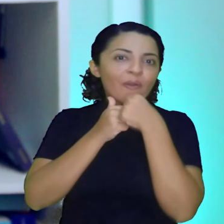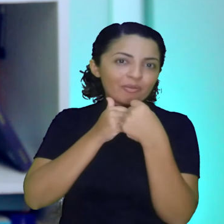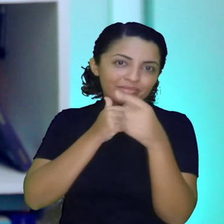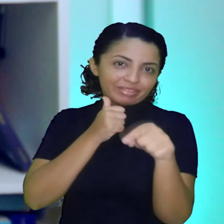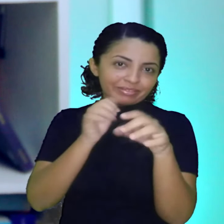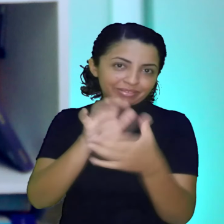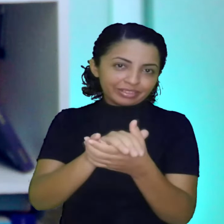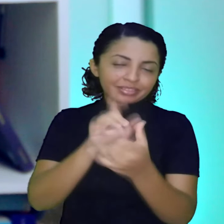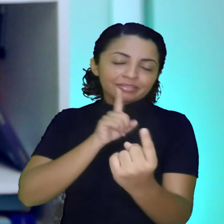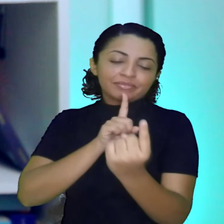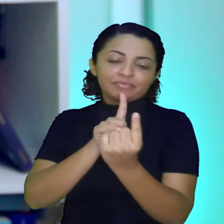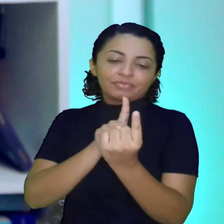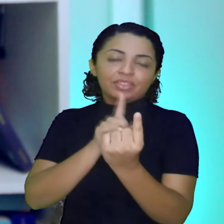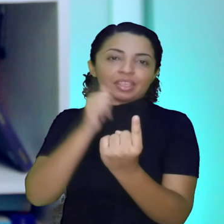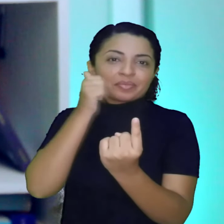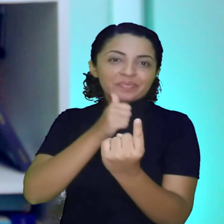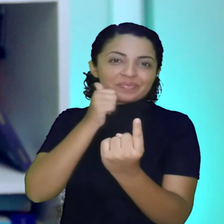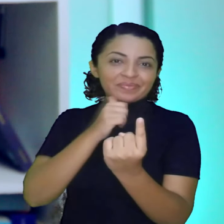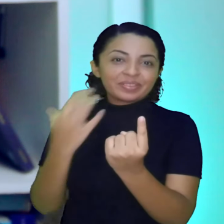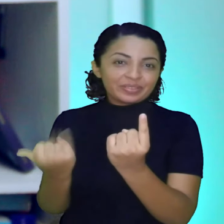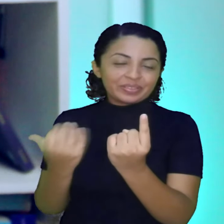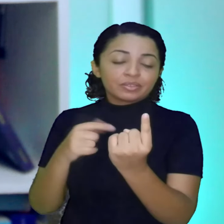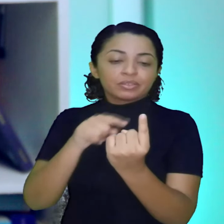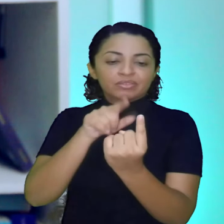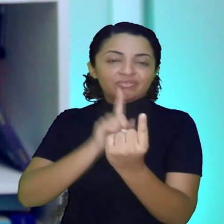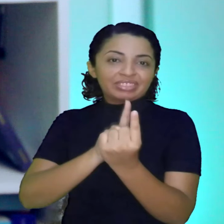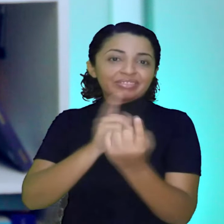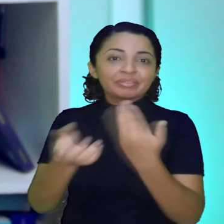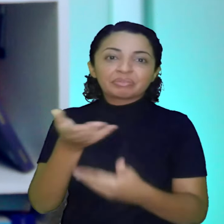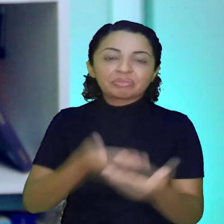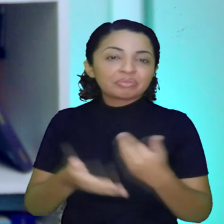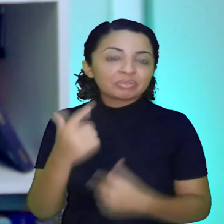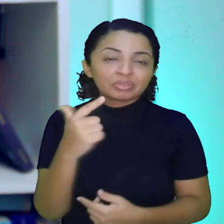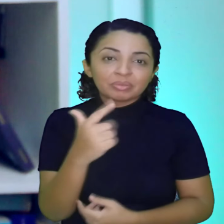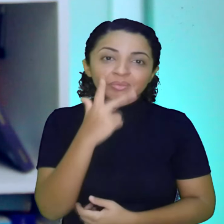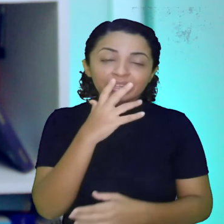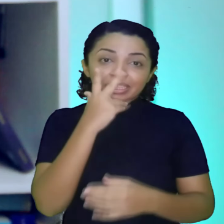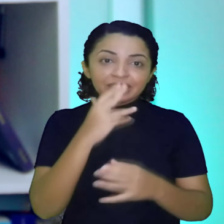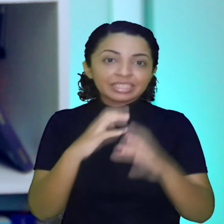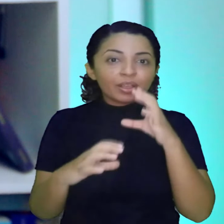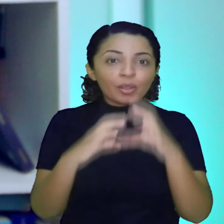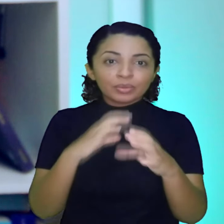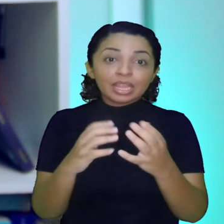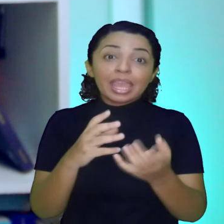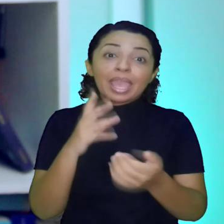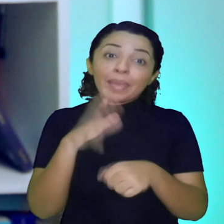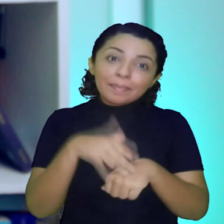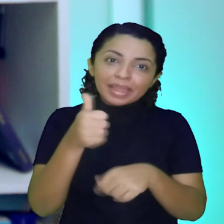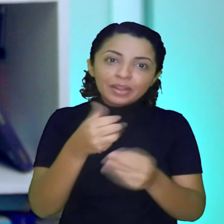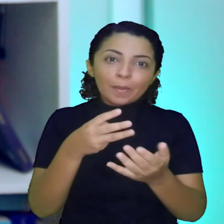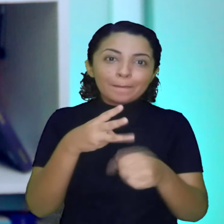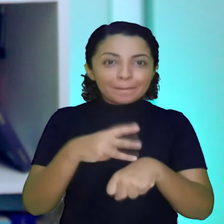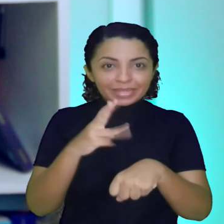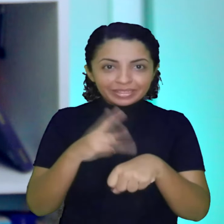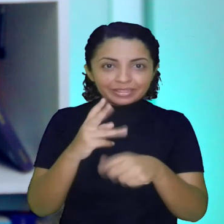de forma satisfatória, de como eles esperavam. Eles funcionam muito mais, se comunicam muito mais através das mensagens de celular do que quando